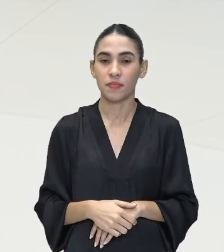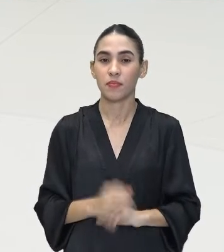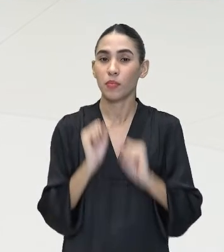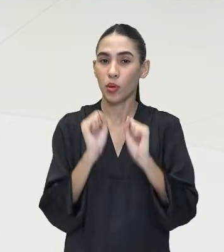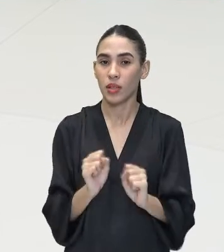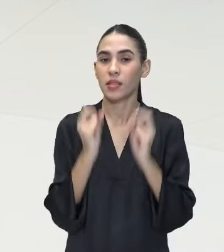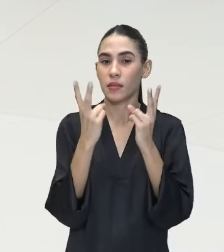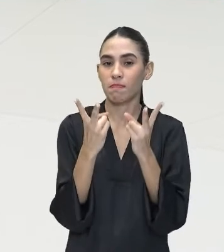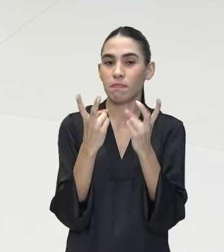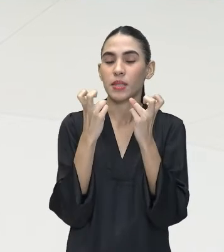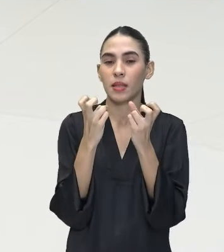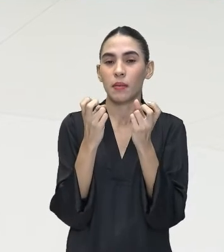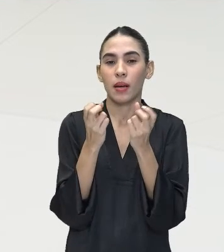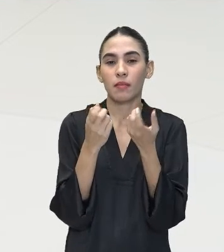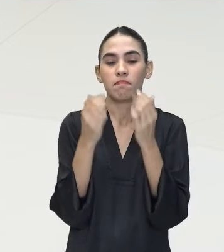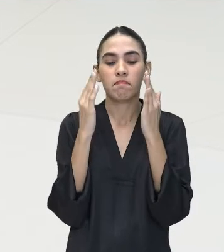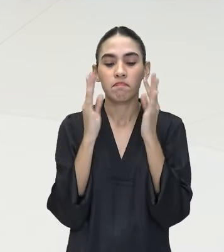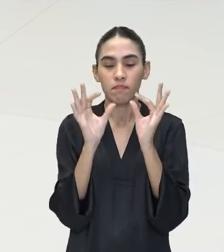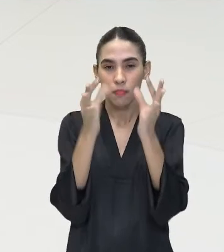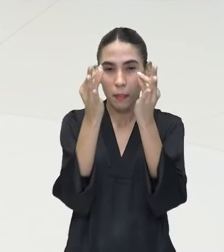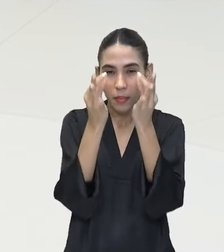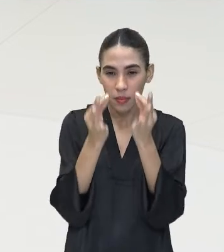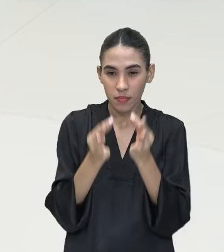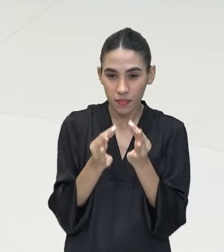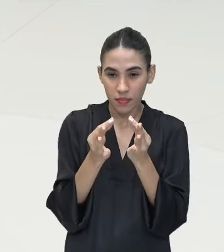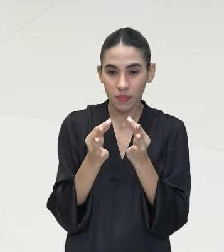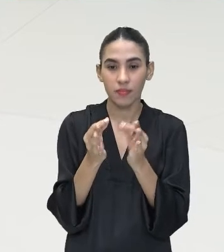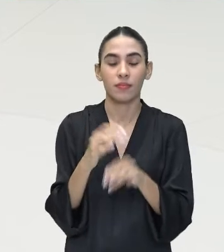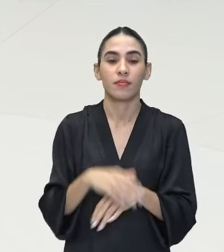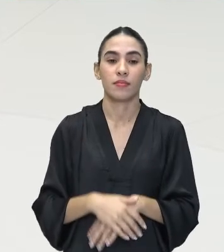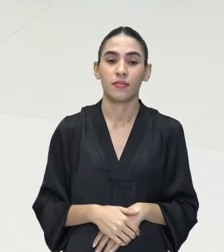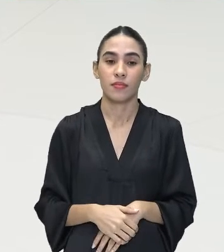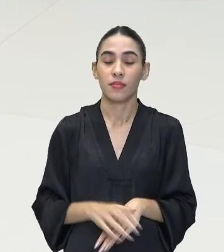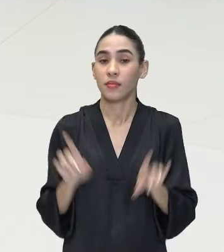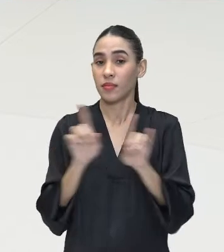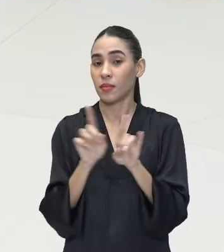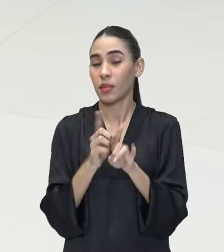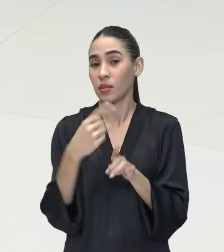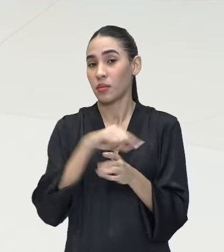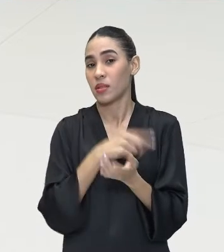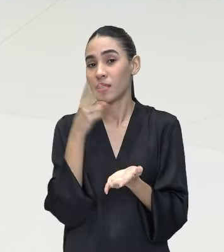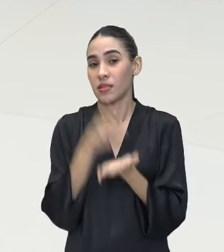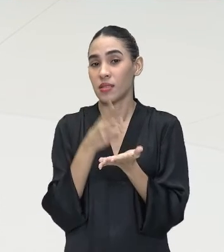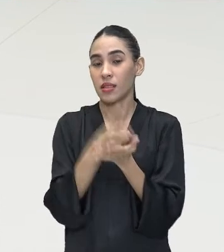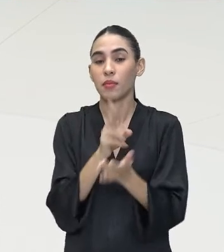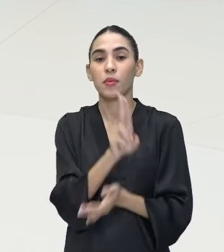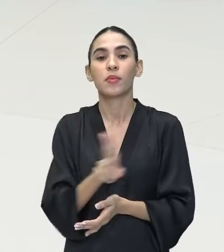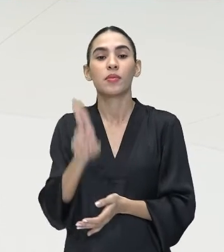pudessem observar com mais detalhes. Também nós sempre utilizamos